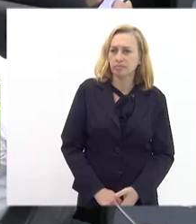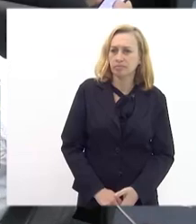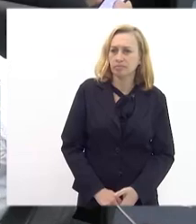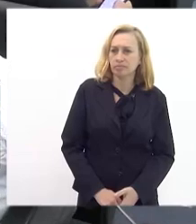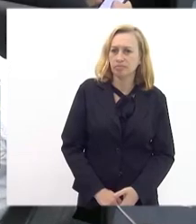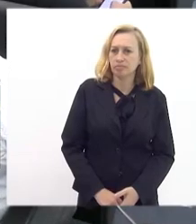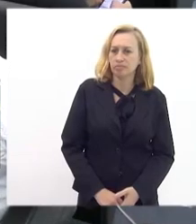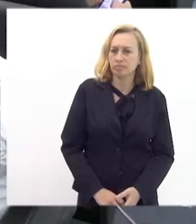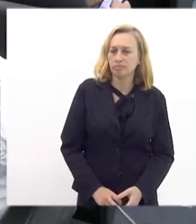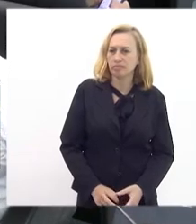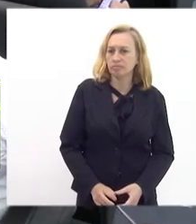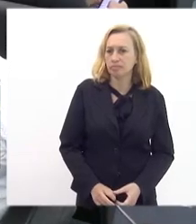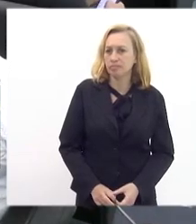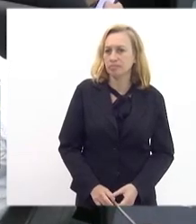E aí